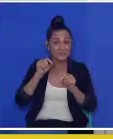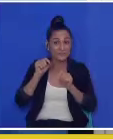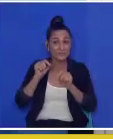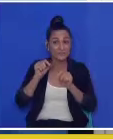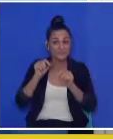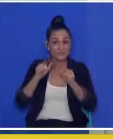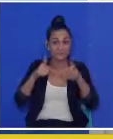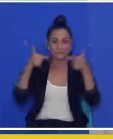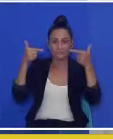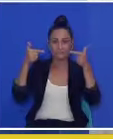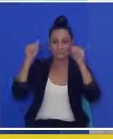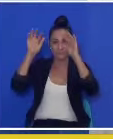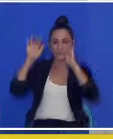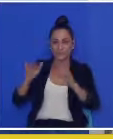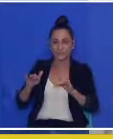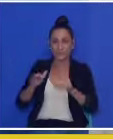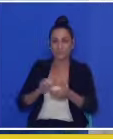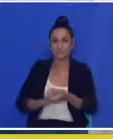Valendo!